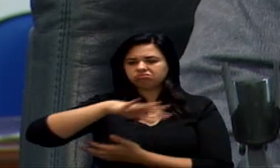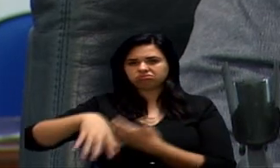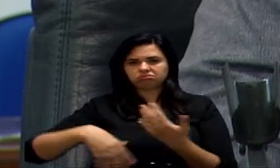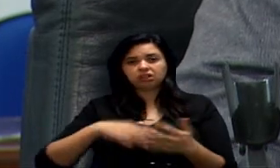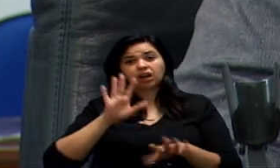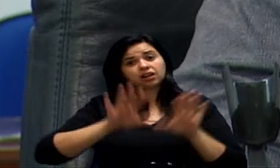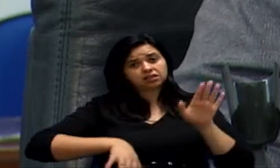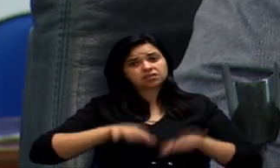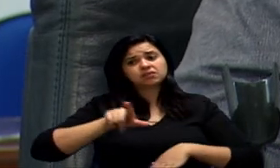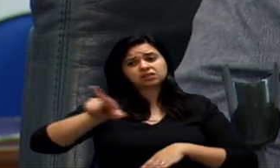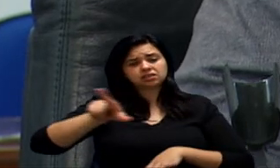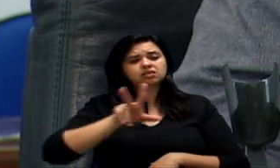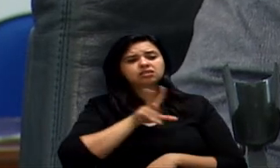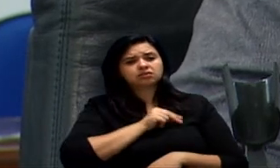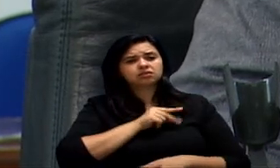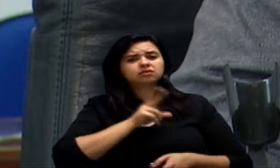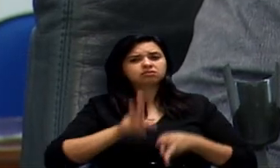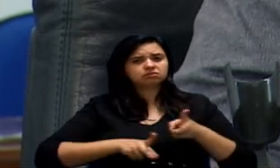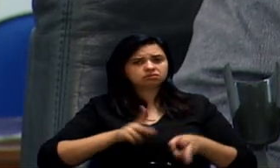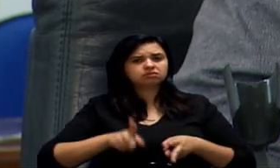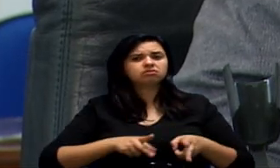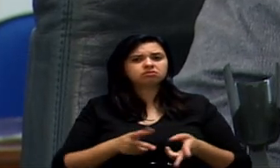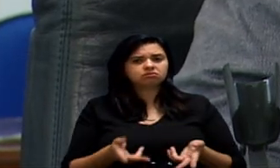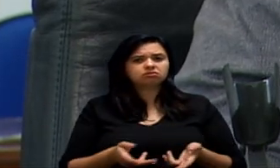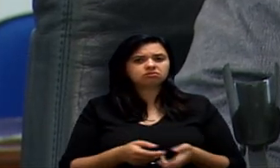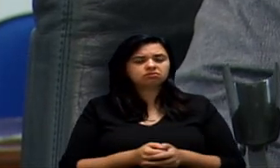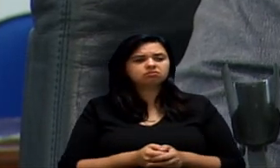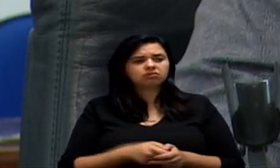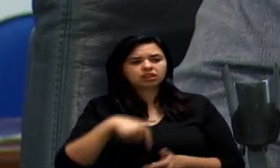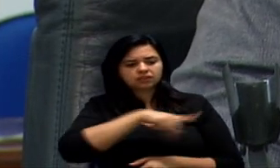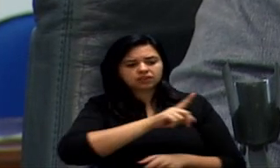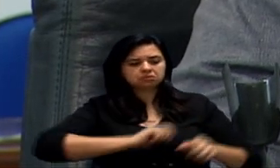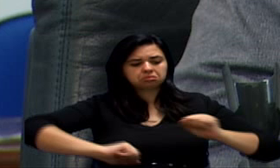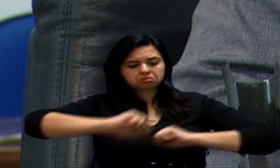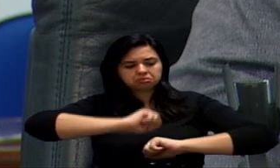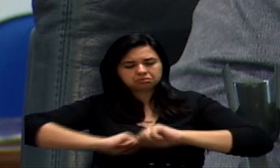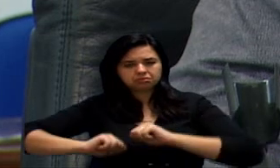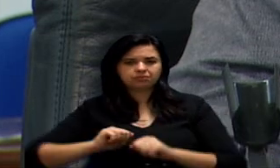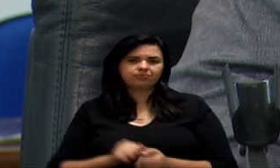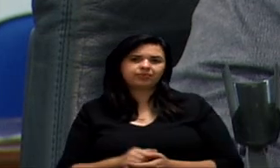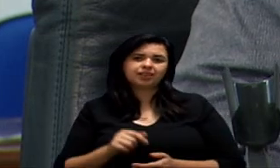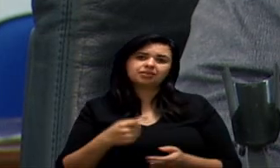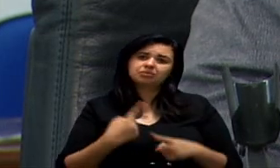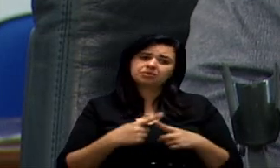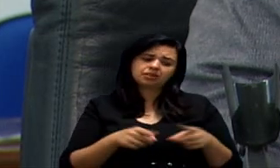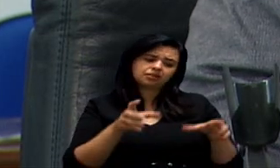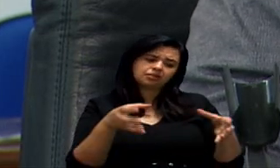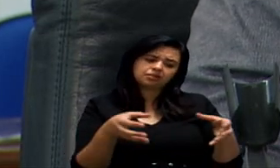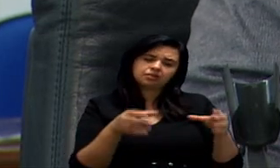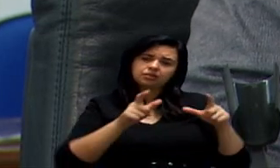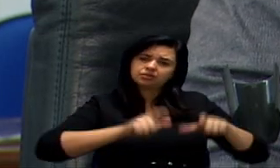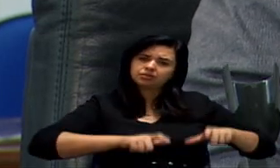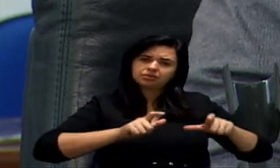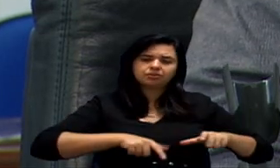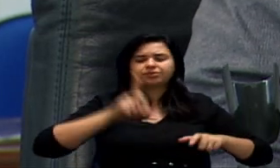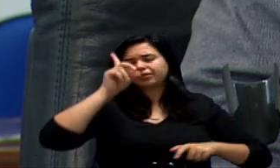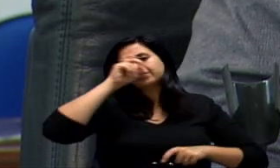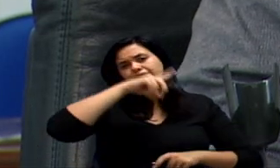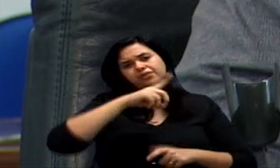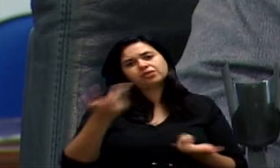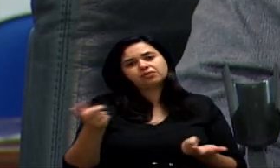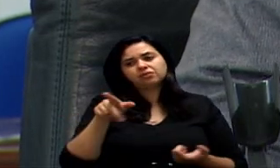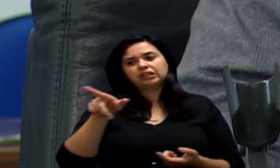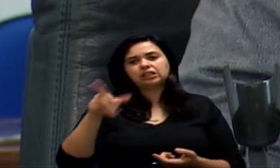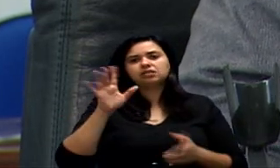limpinho, com respeito para receber as famílias num momento tão difícil de suas vidas, né? Que vai lá enterrar um parente, né? Está num momento difícil ali de